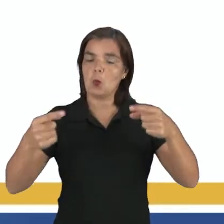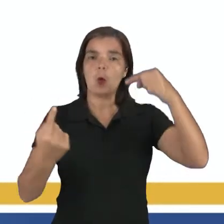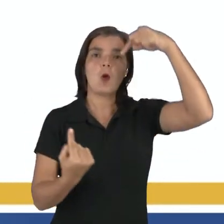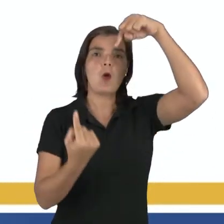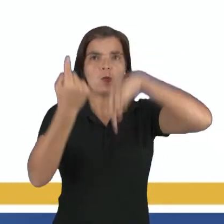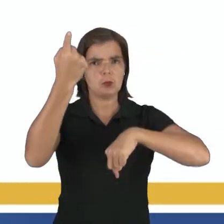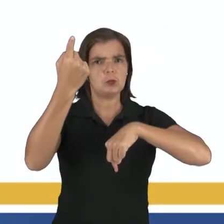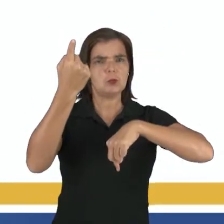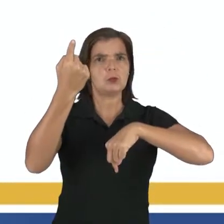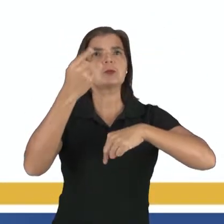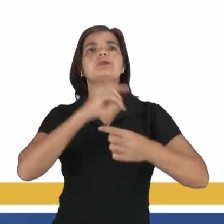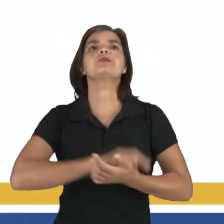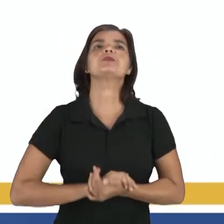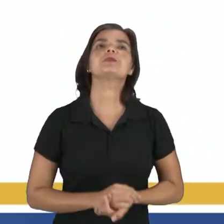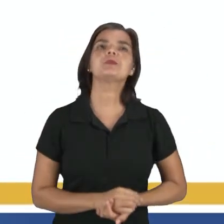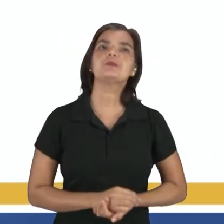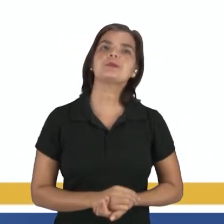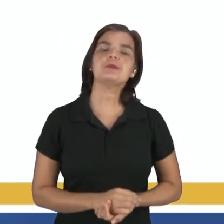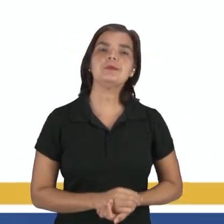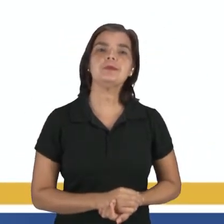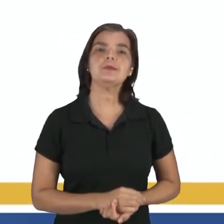grandezas inversamente proporcionais